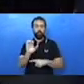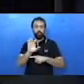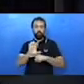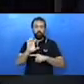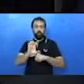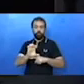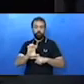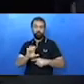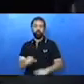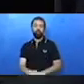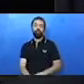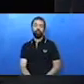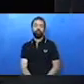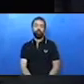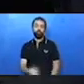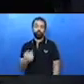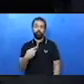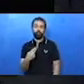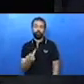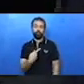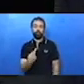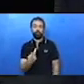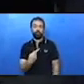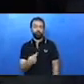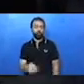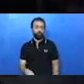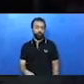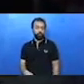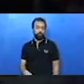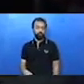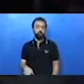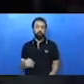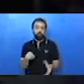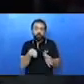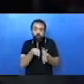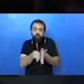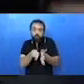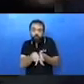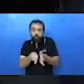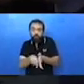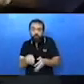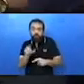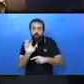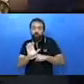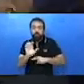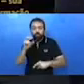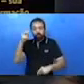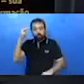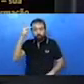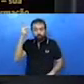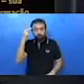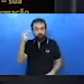A apostila anterior, o caderno 2, nós fizemos uma pesquisa sobre o estado de São Paulo. E